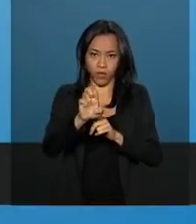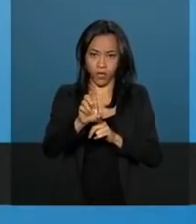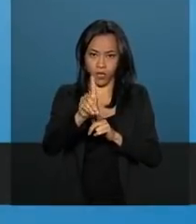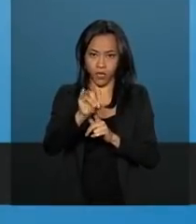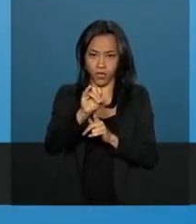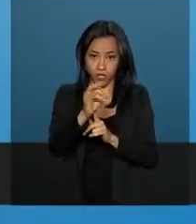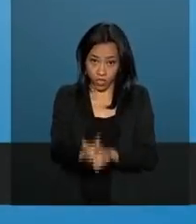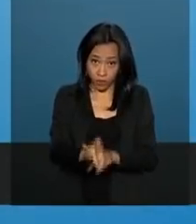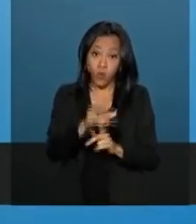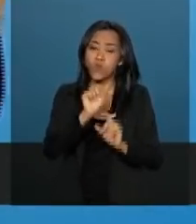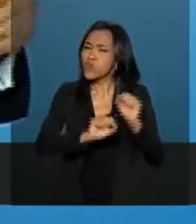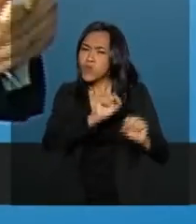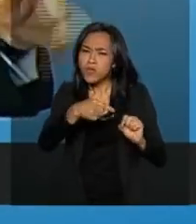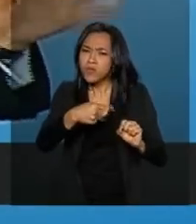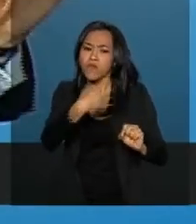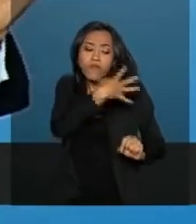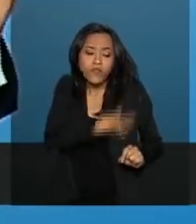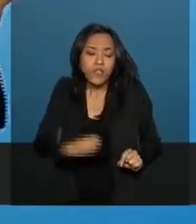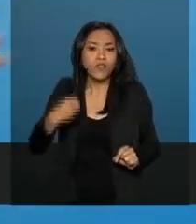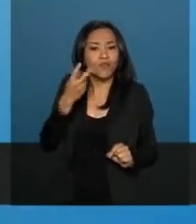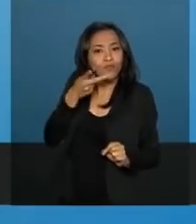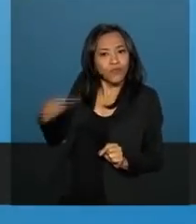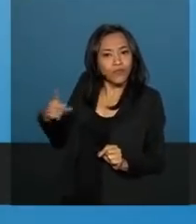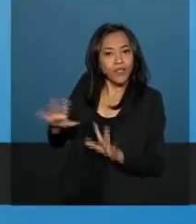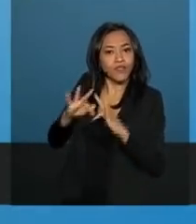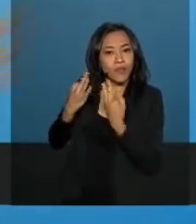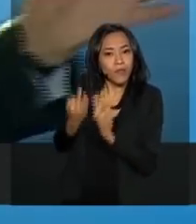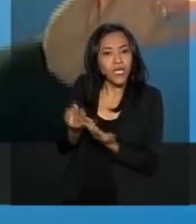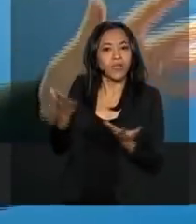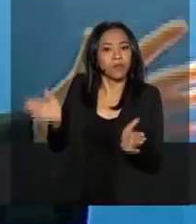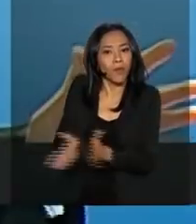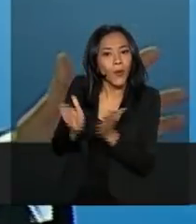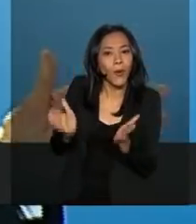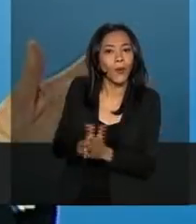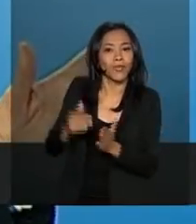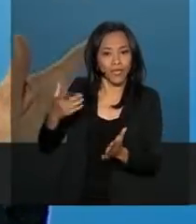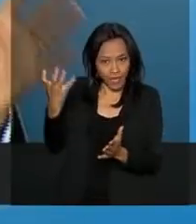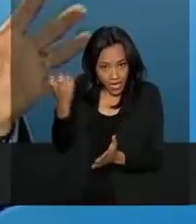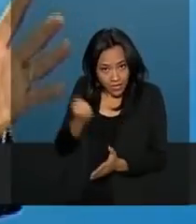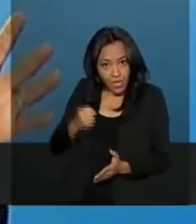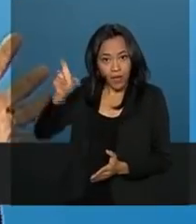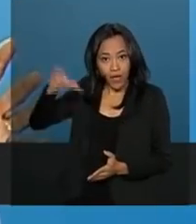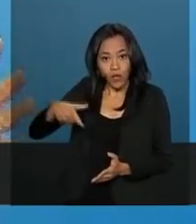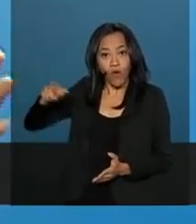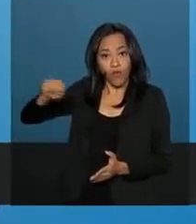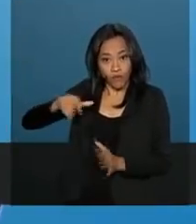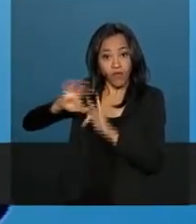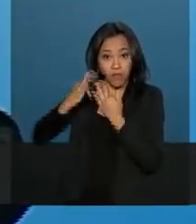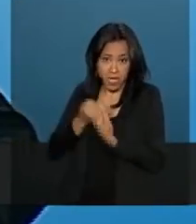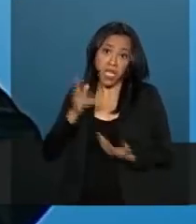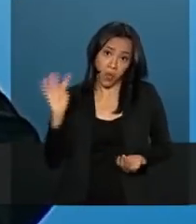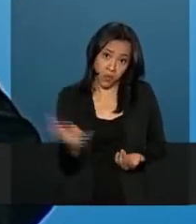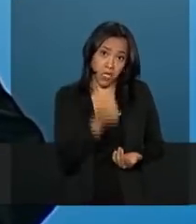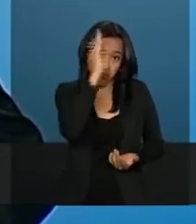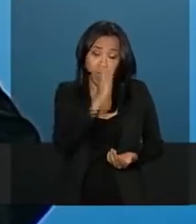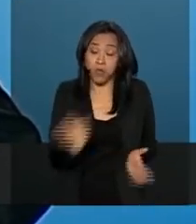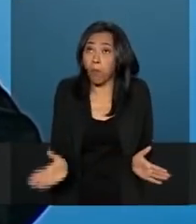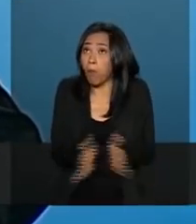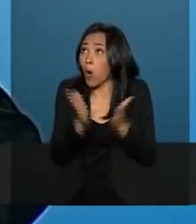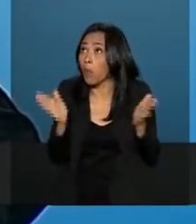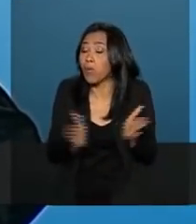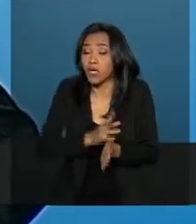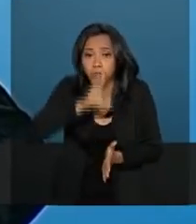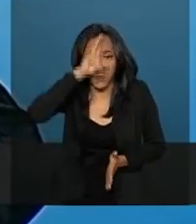de bolsistas família ou daqueles mais pobres, mais vulneráveis, e nós temos pobreza e pobreza absoluta ainda no Brasil,